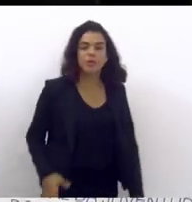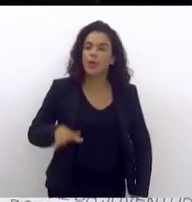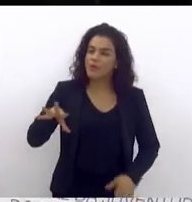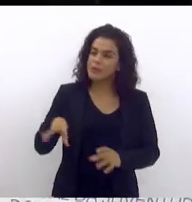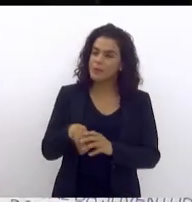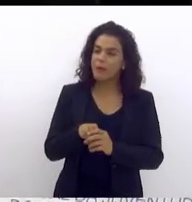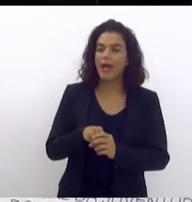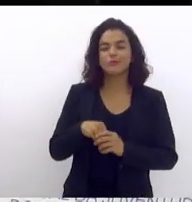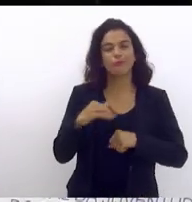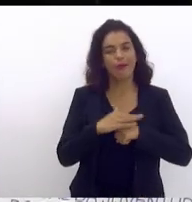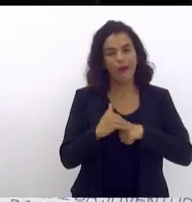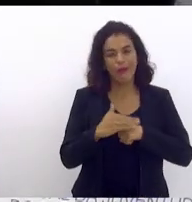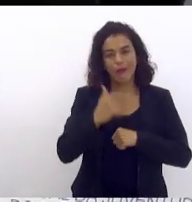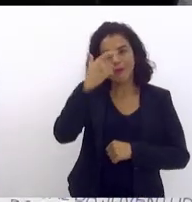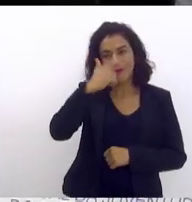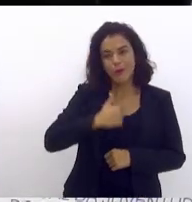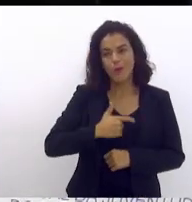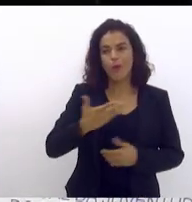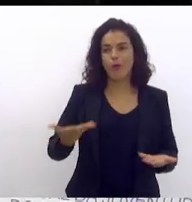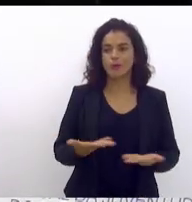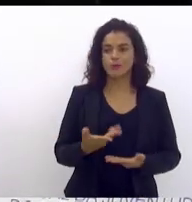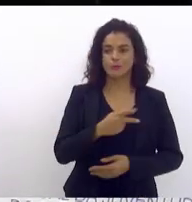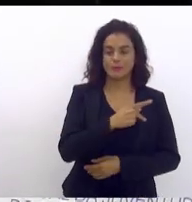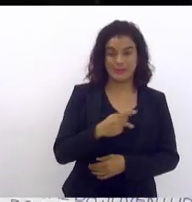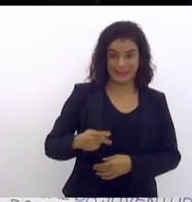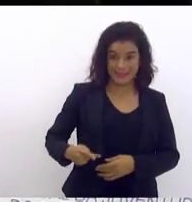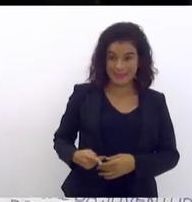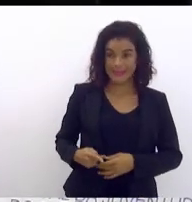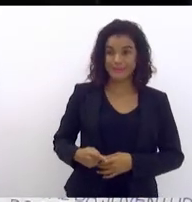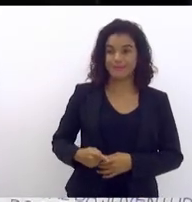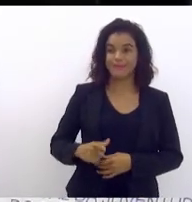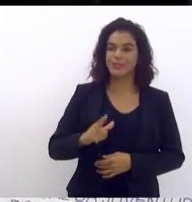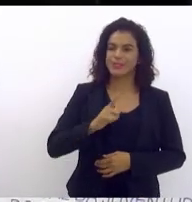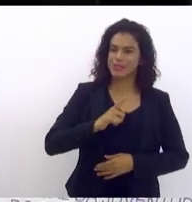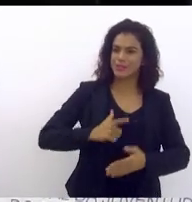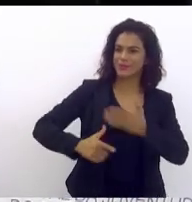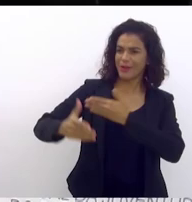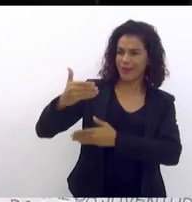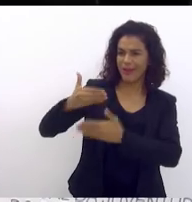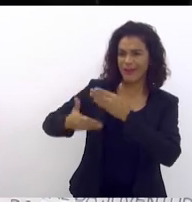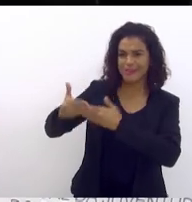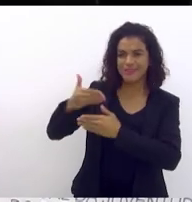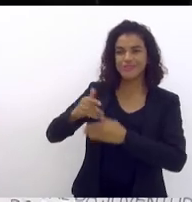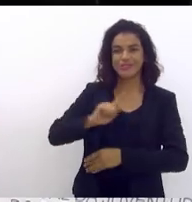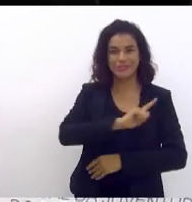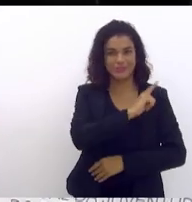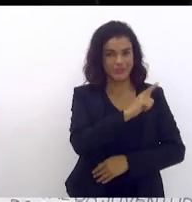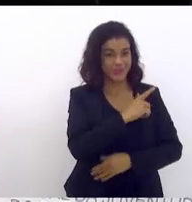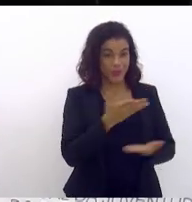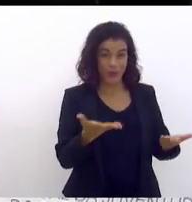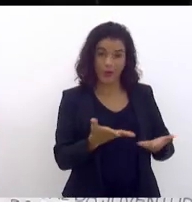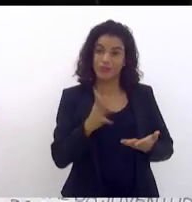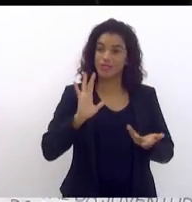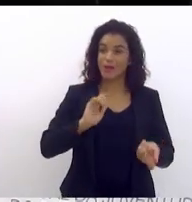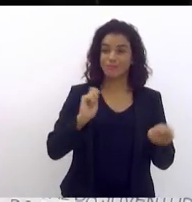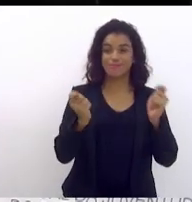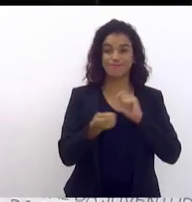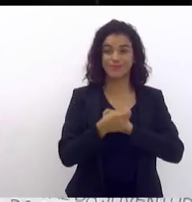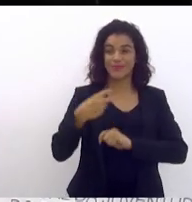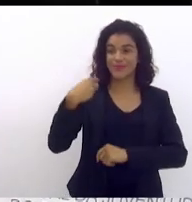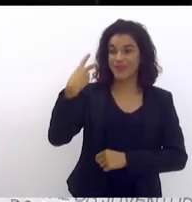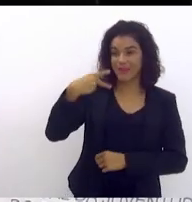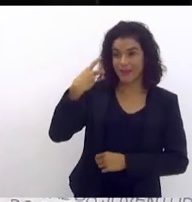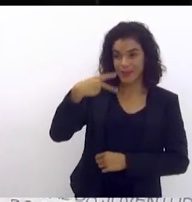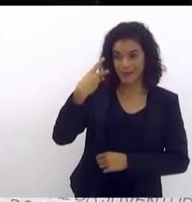com muito carinho Estou como presidente vieram muitos outros gestores também que hoje se encontram vereadores Então eu queria aqui